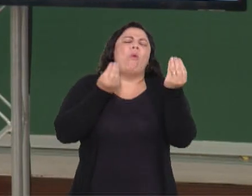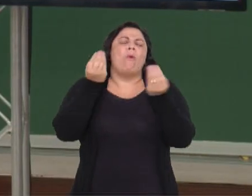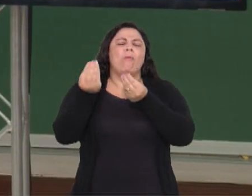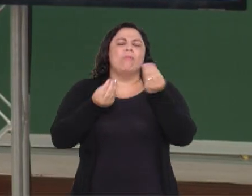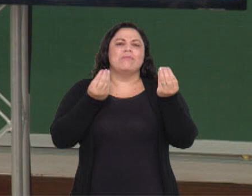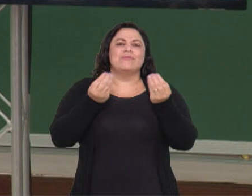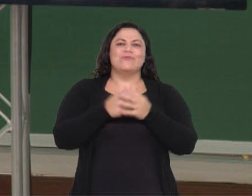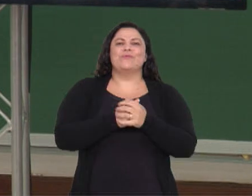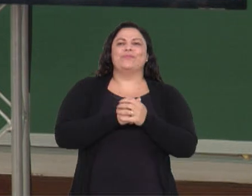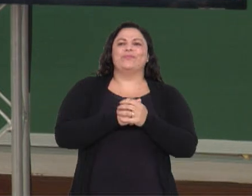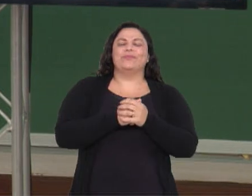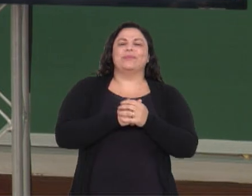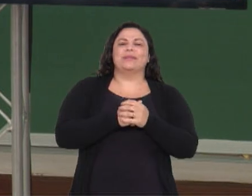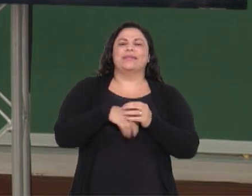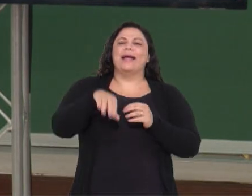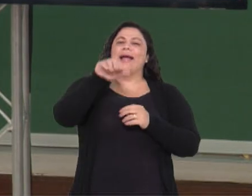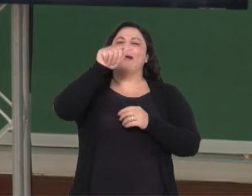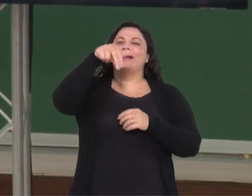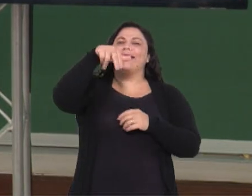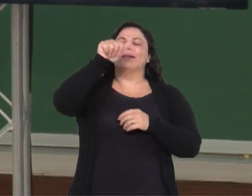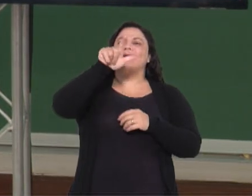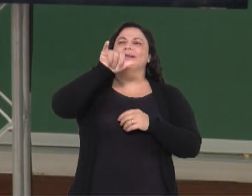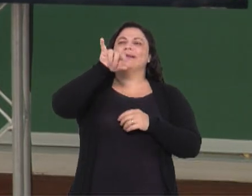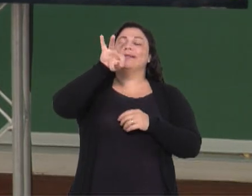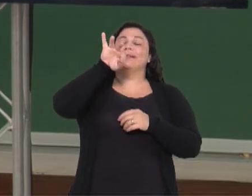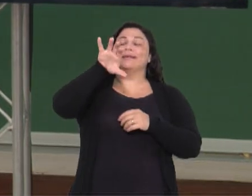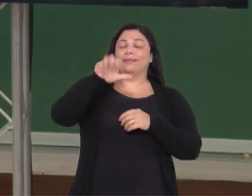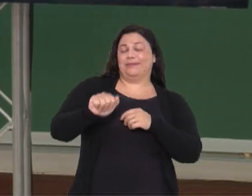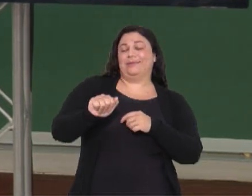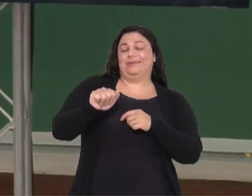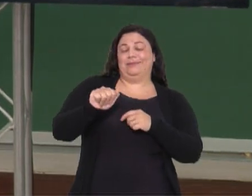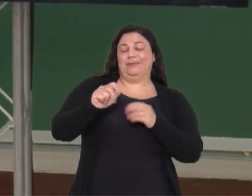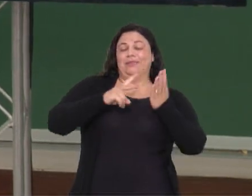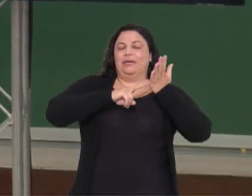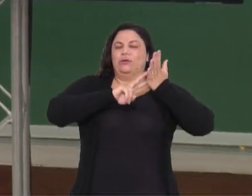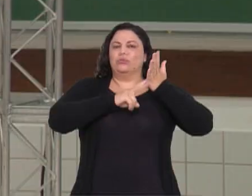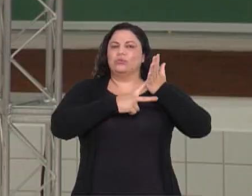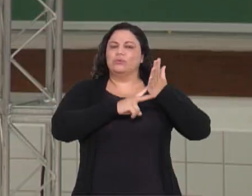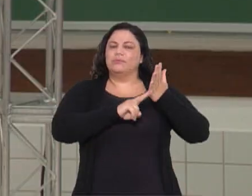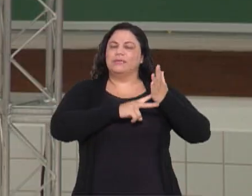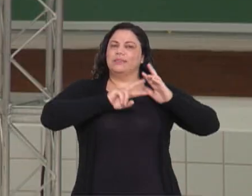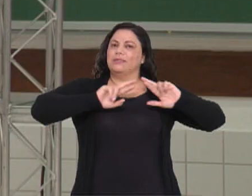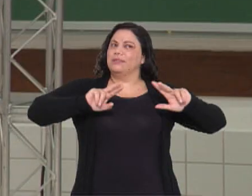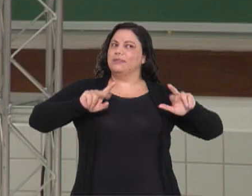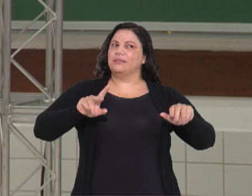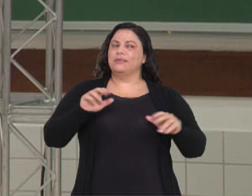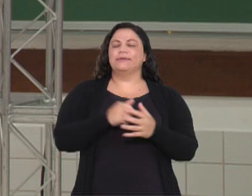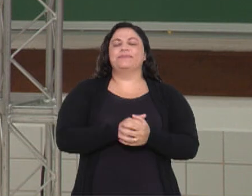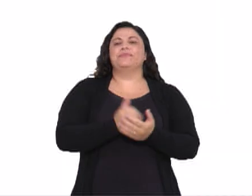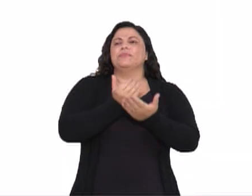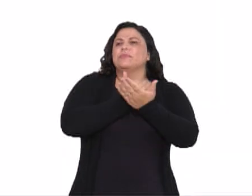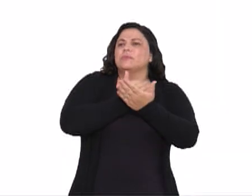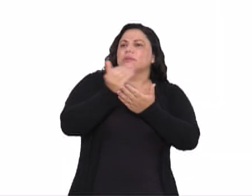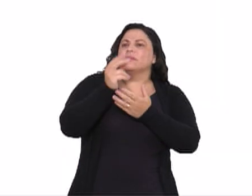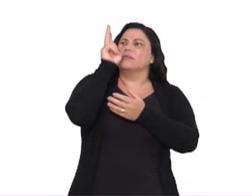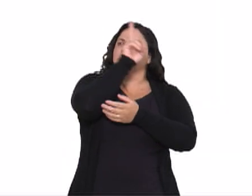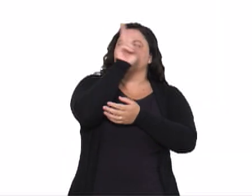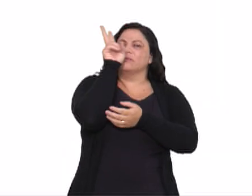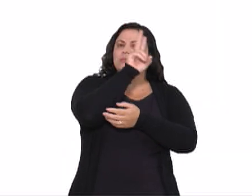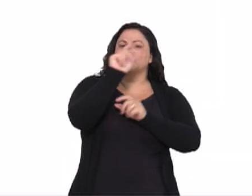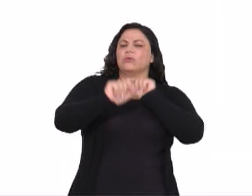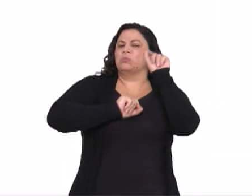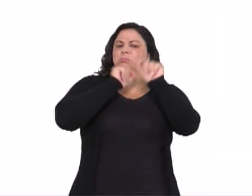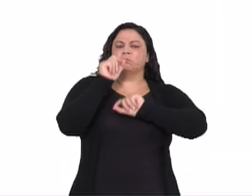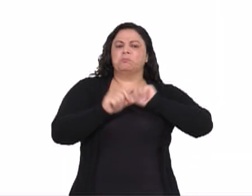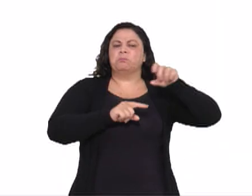a geometria analítica. Muito bem, vamos começar a lembrar o que é circunferência. Depois eu vou até colocar um slide que